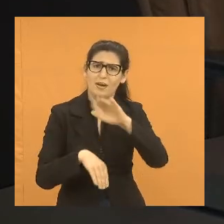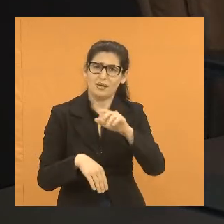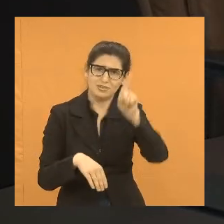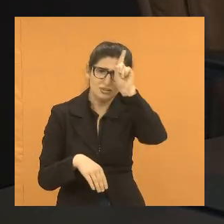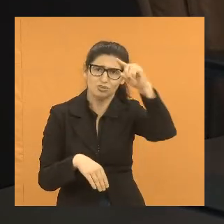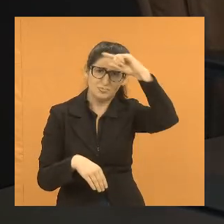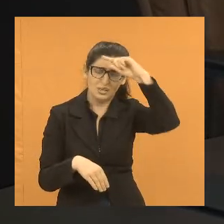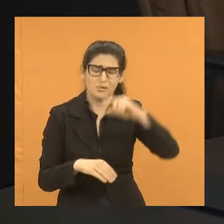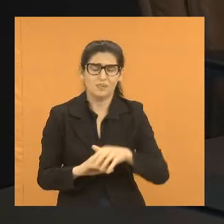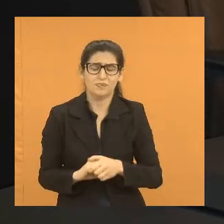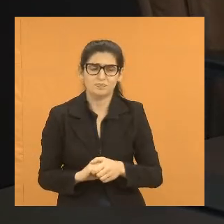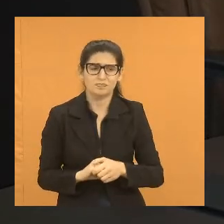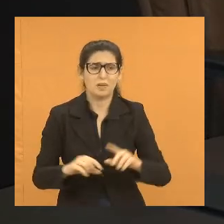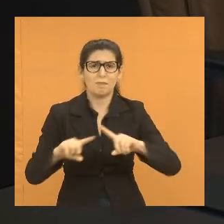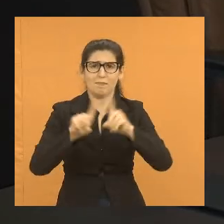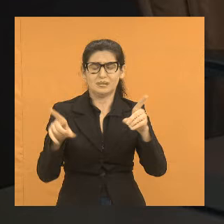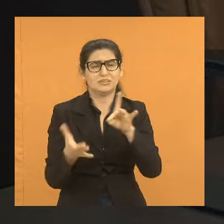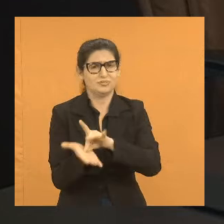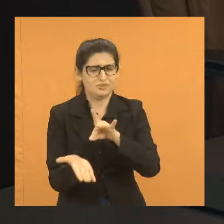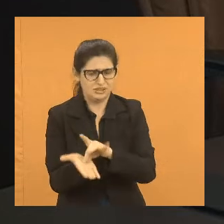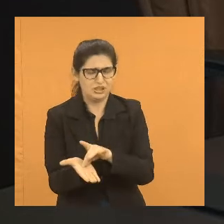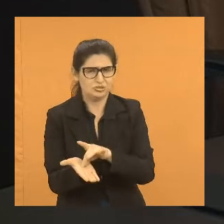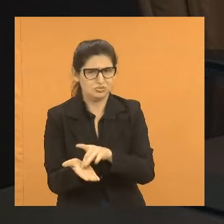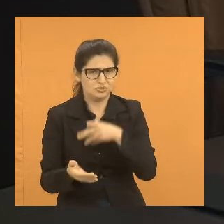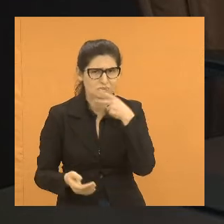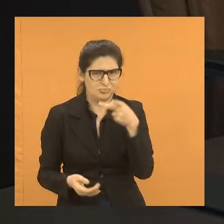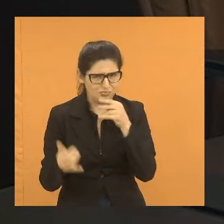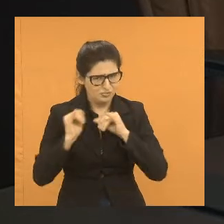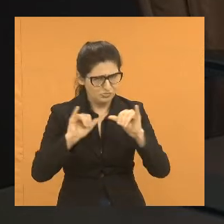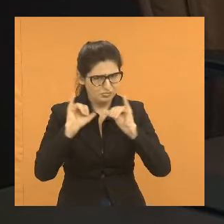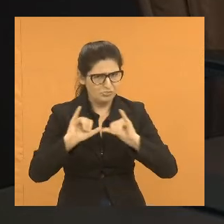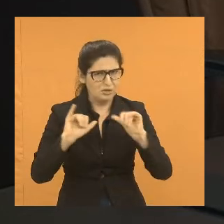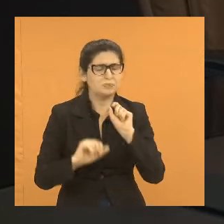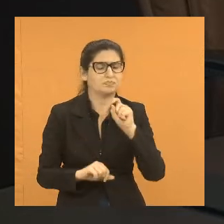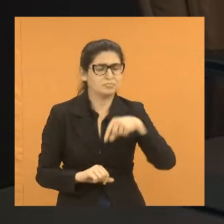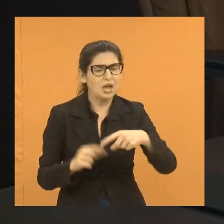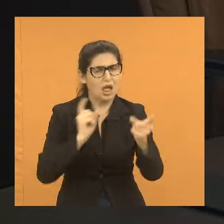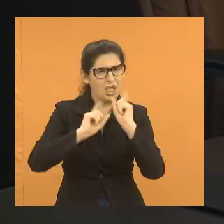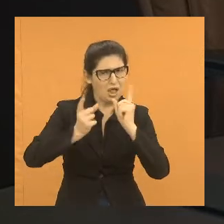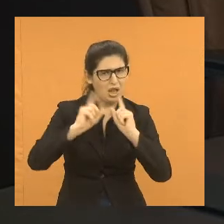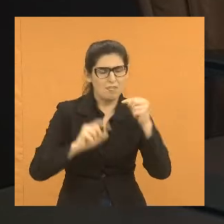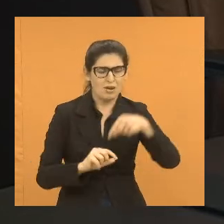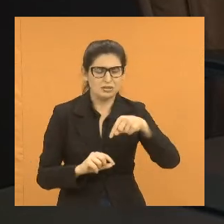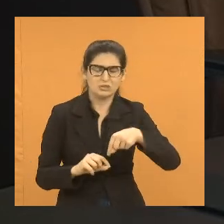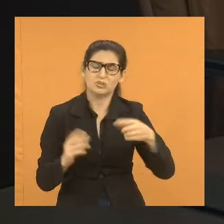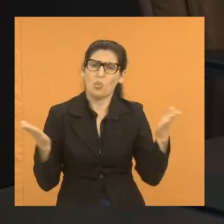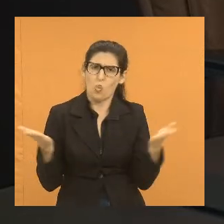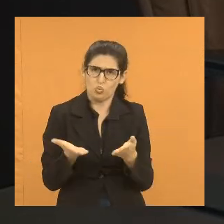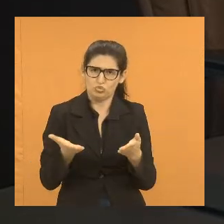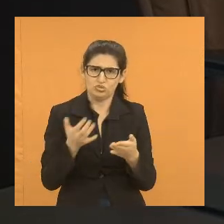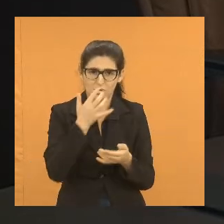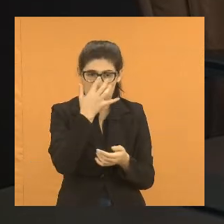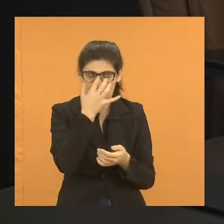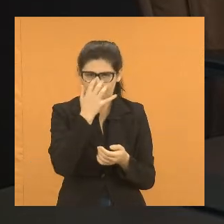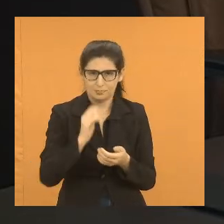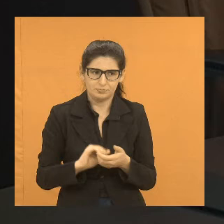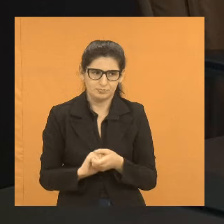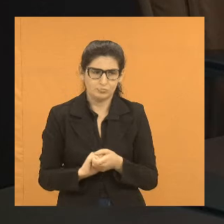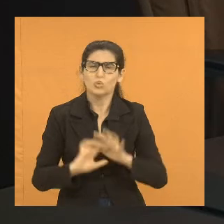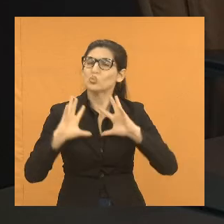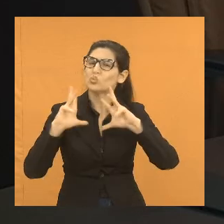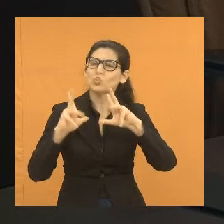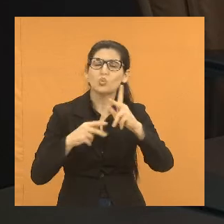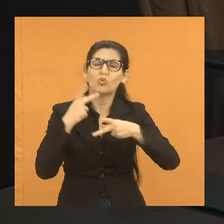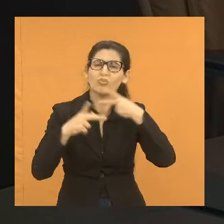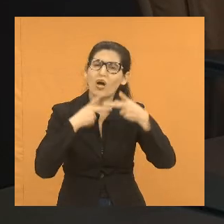a realidade, eu digo para vocês, o que eu tenho que reclamar aqui hoje, aqui, senti tudo o que vocês falaram